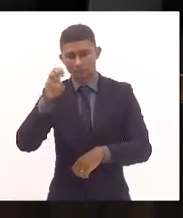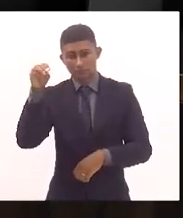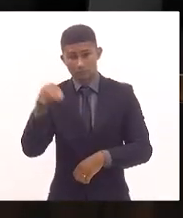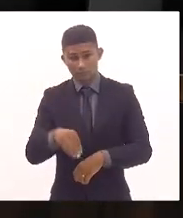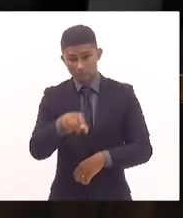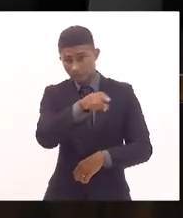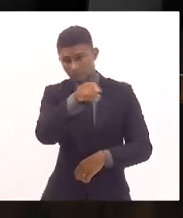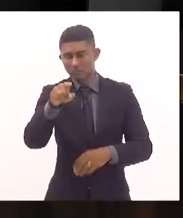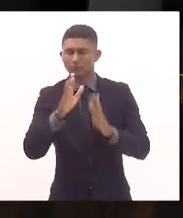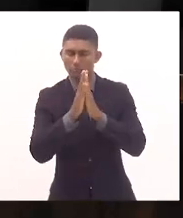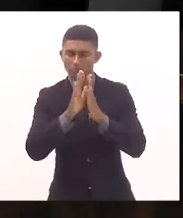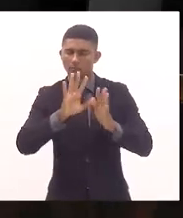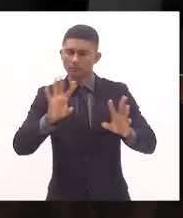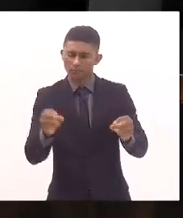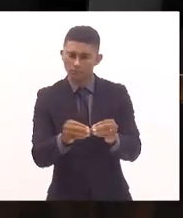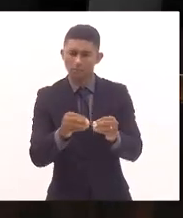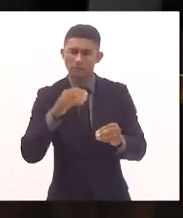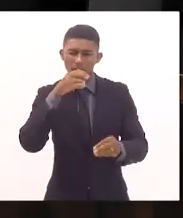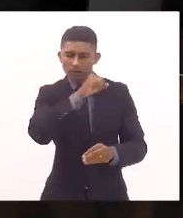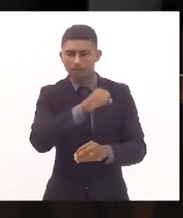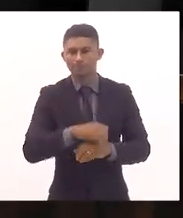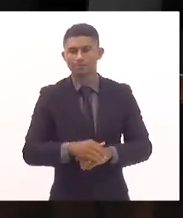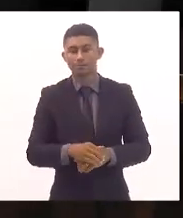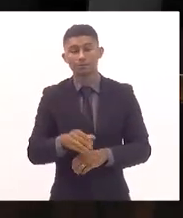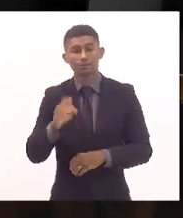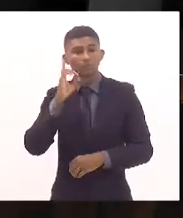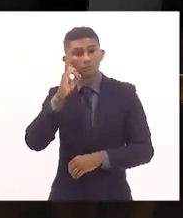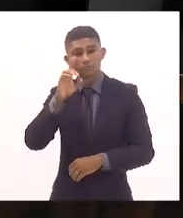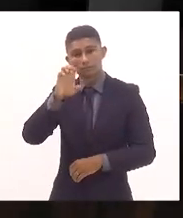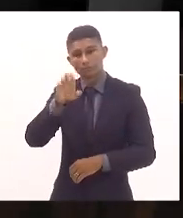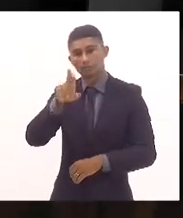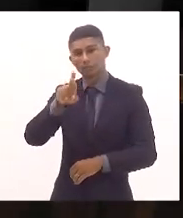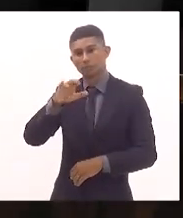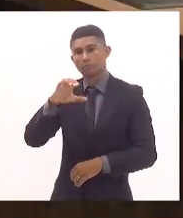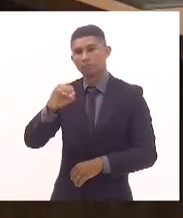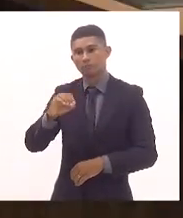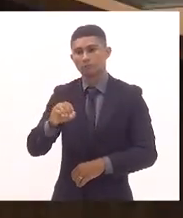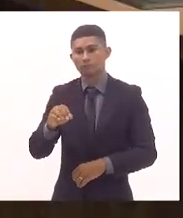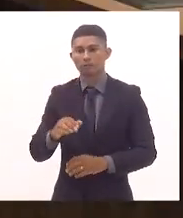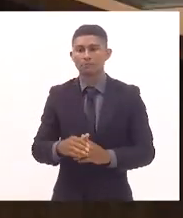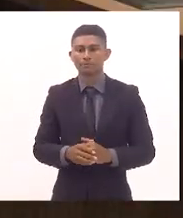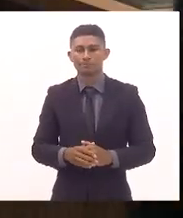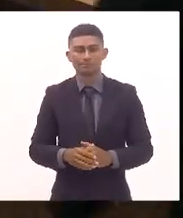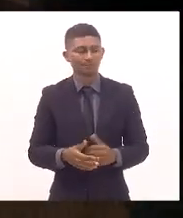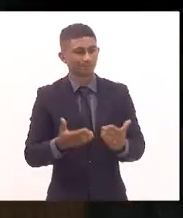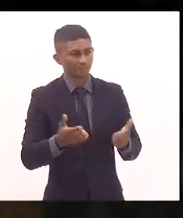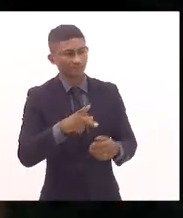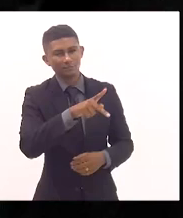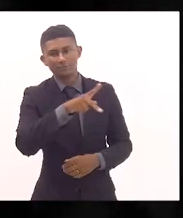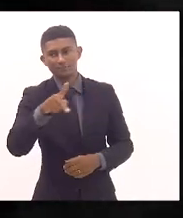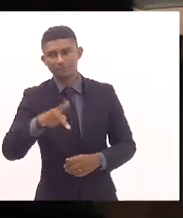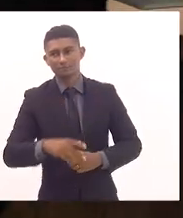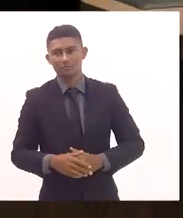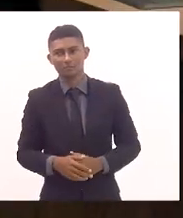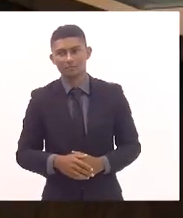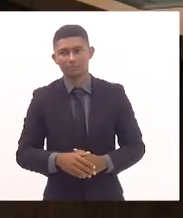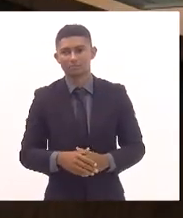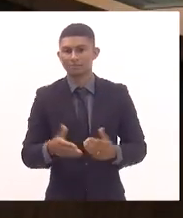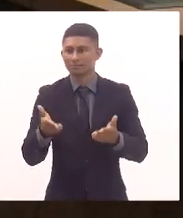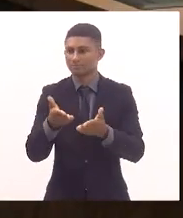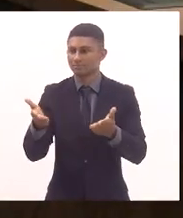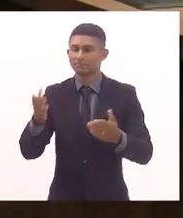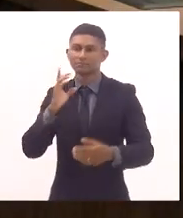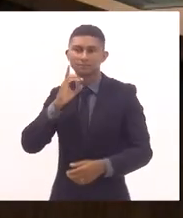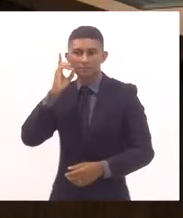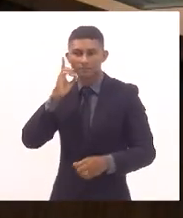presentes, que vocês sejam breves. O deputado Eurico Júnior, por gentileza. Senhora presidente, senhores